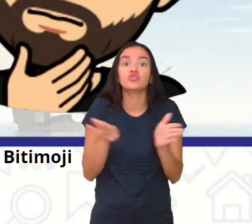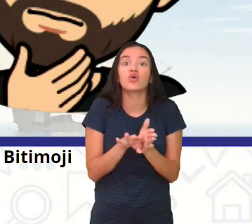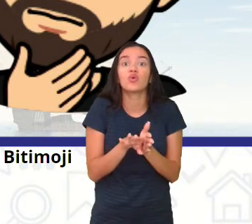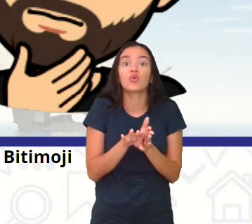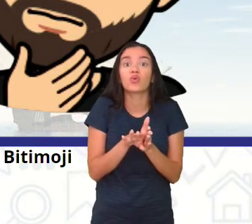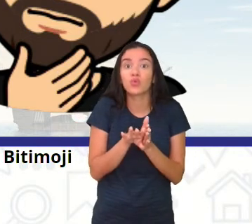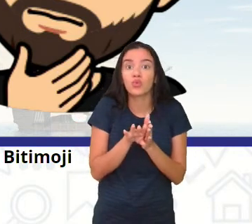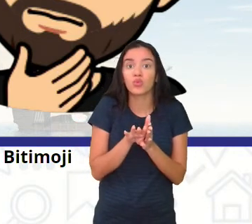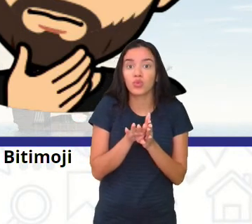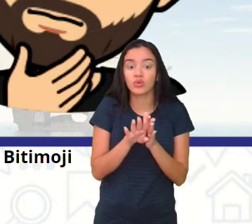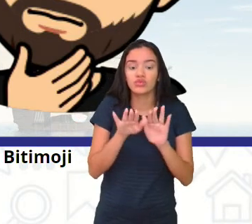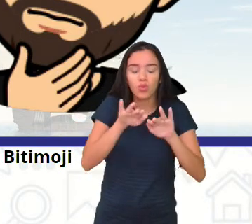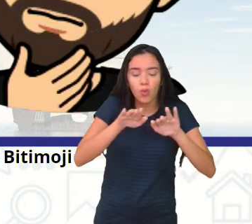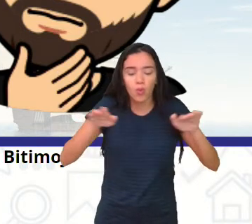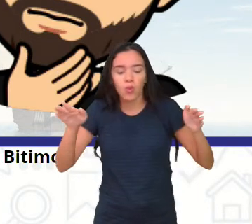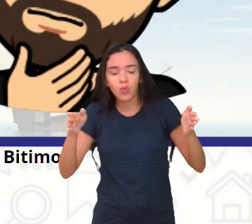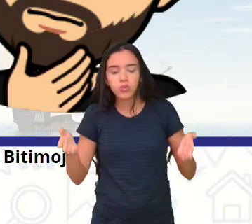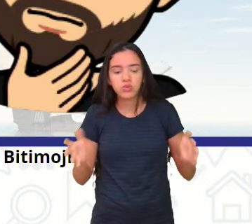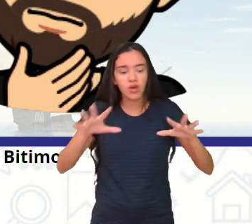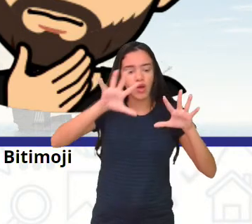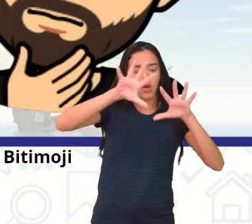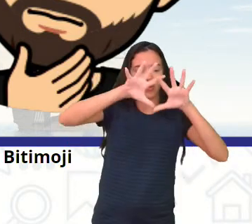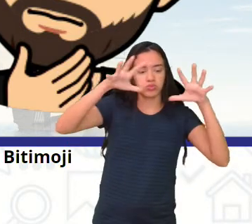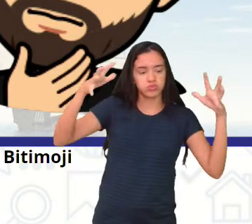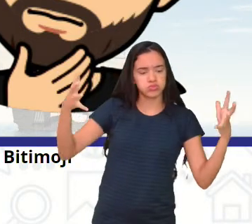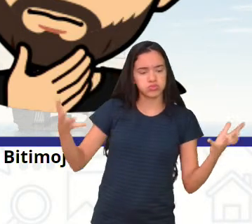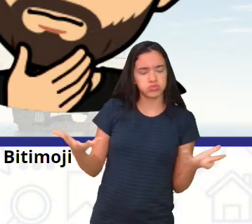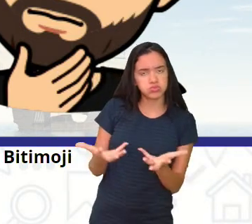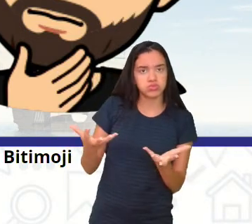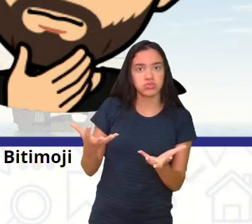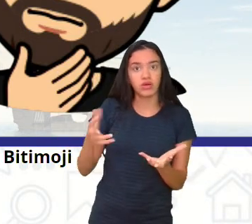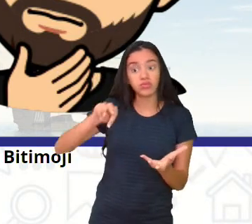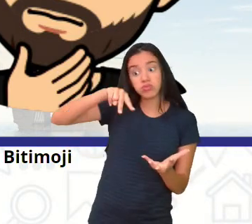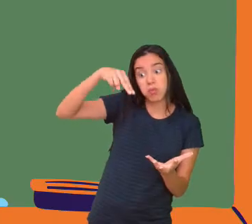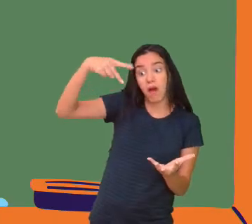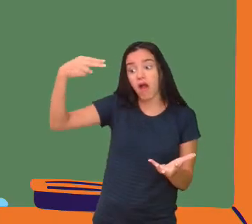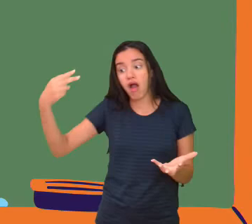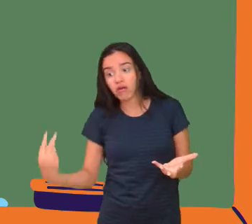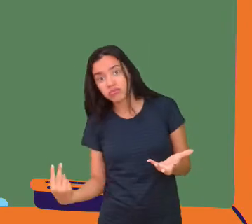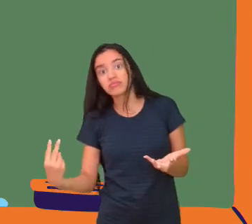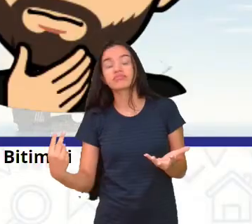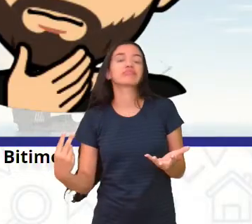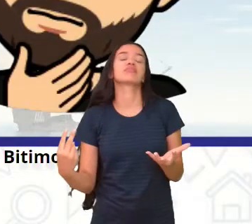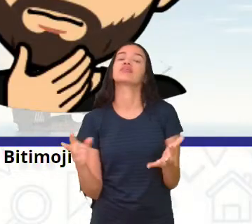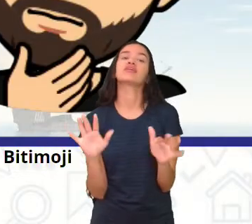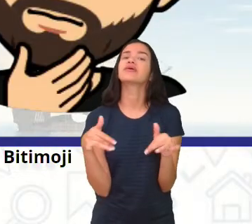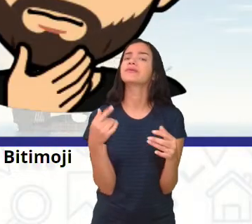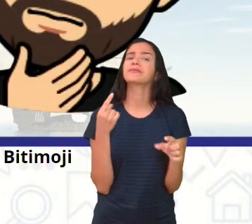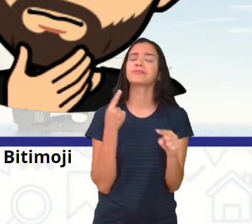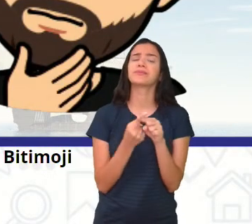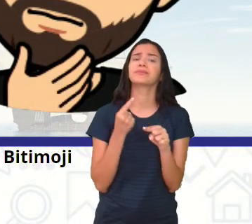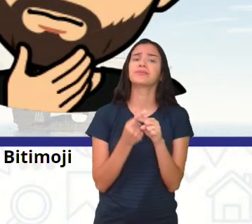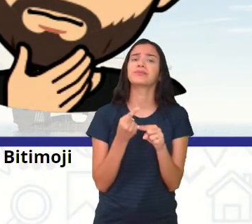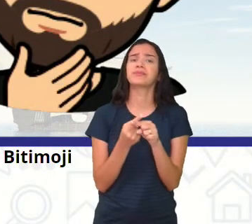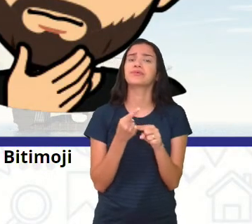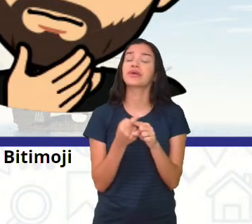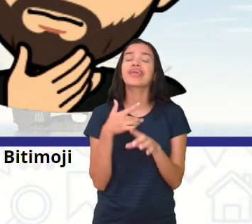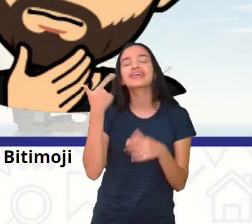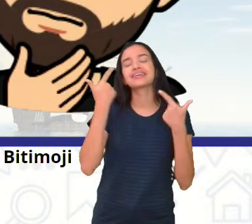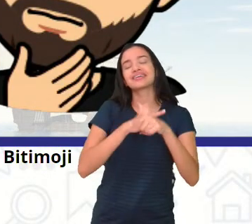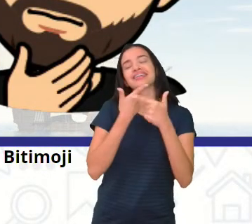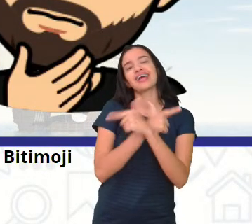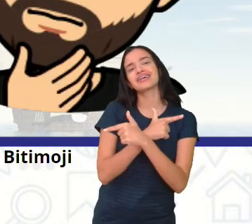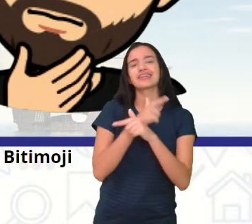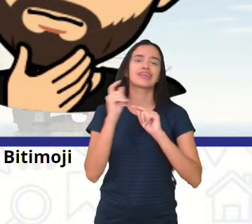no universo, né? Então, por que a gente coloca isso, né? Porque é